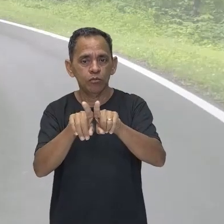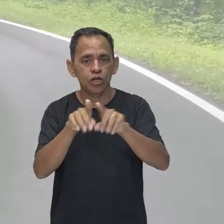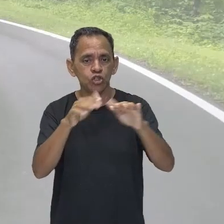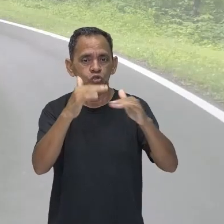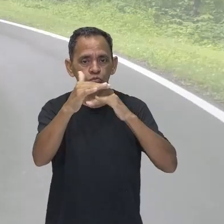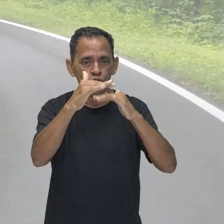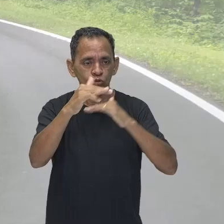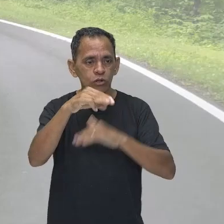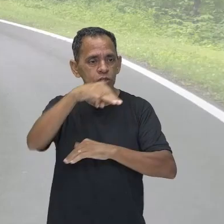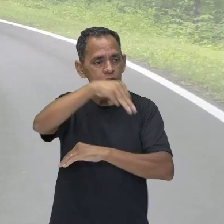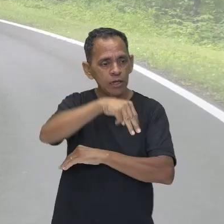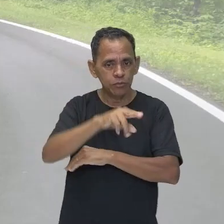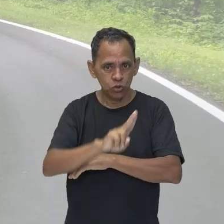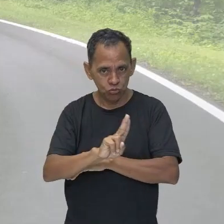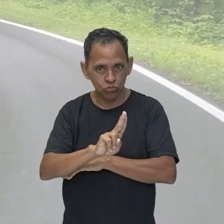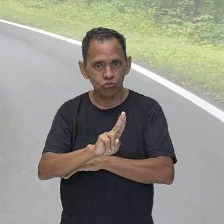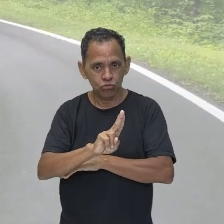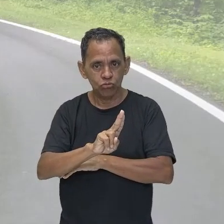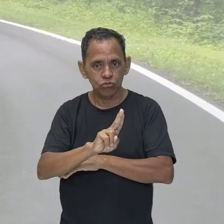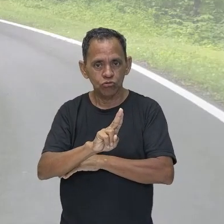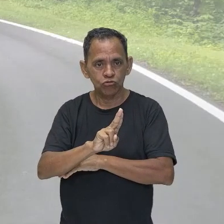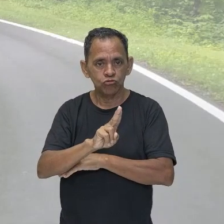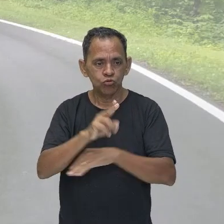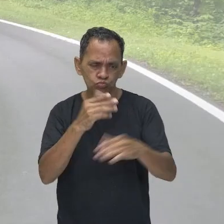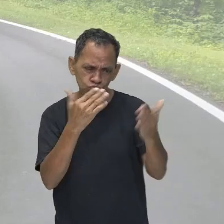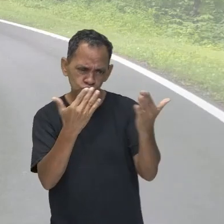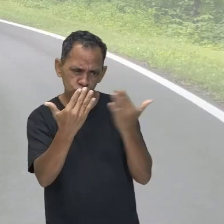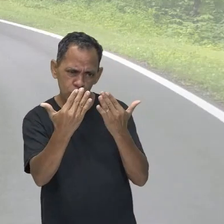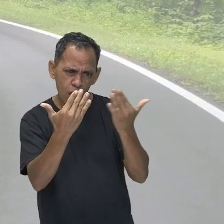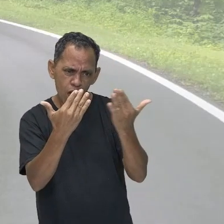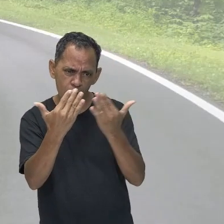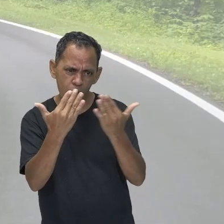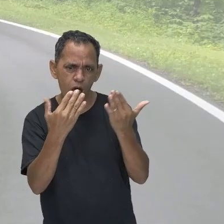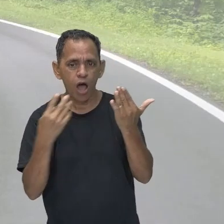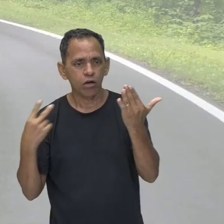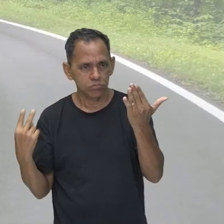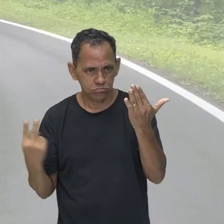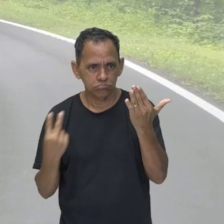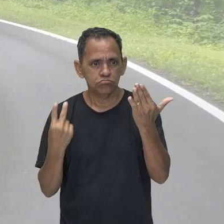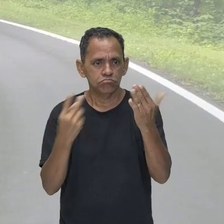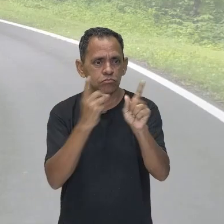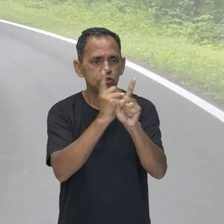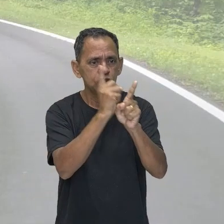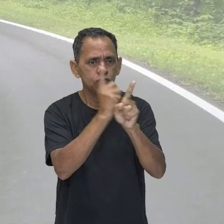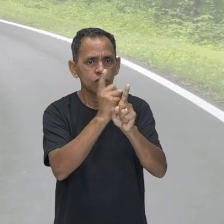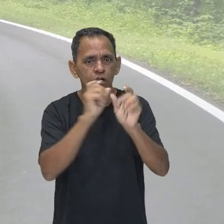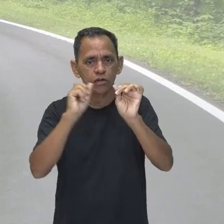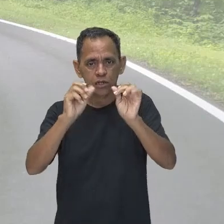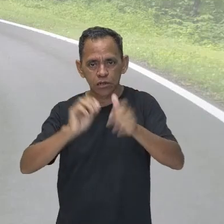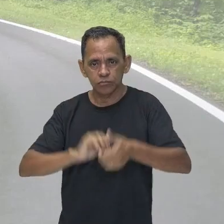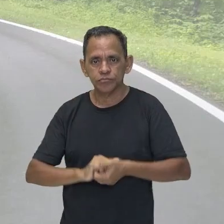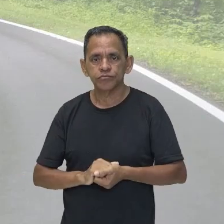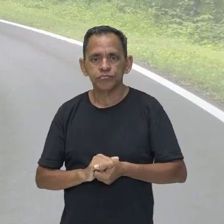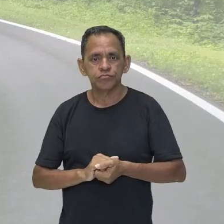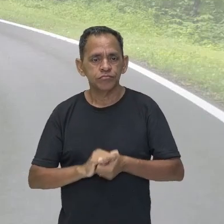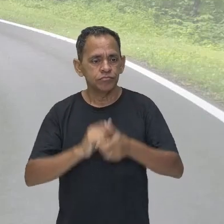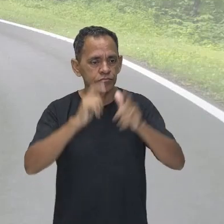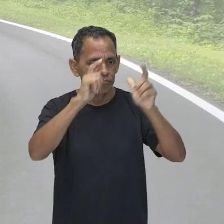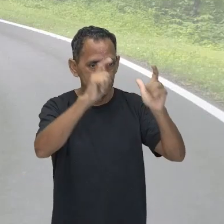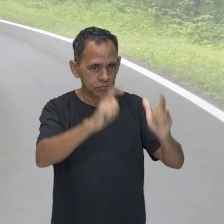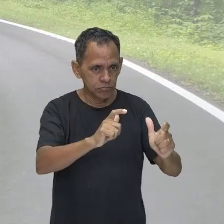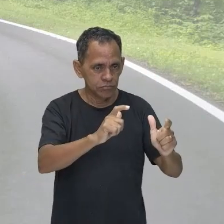movimento uniforme, a gente vai comparar esses valores e vai identificar posição inicial,